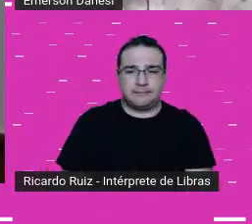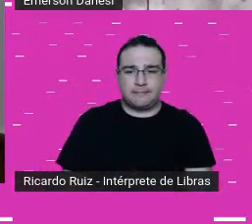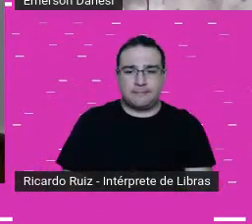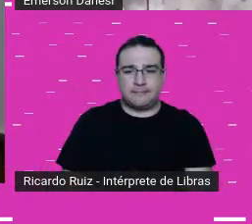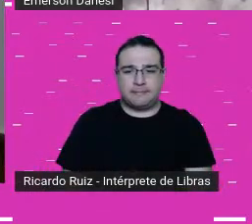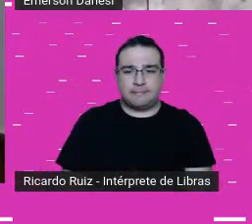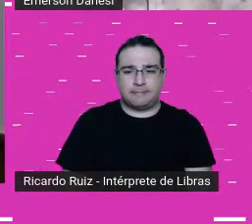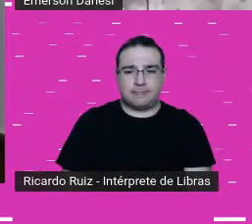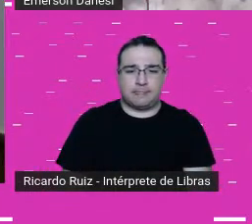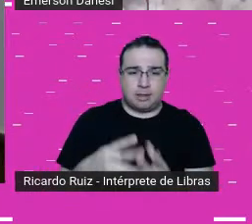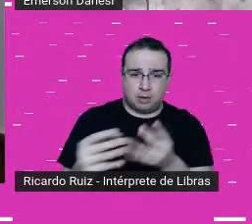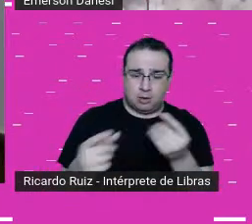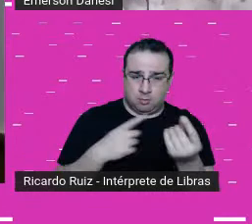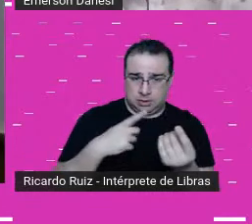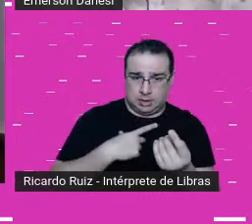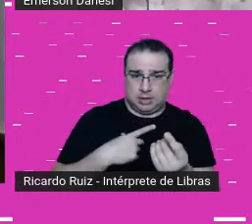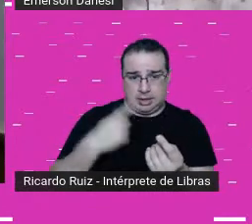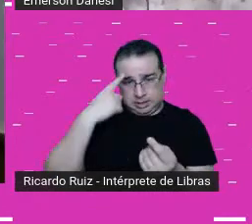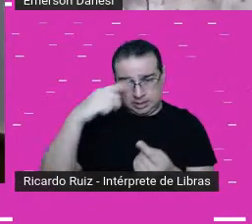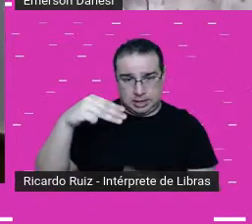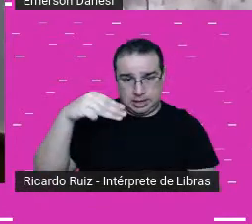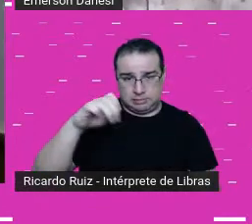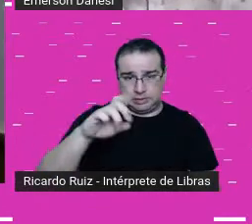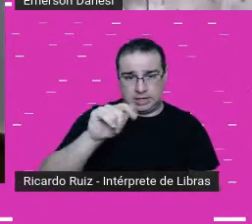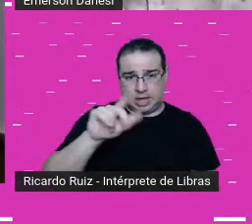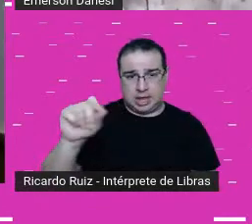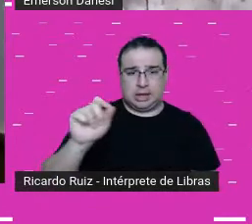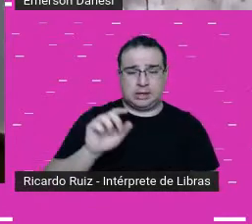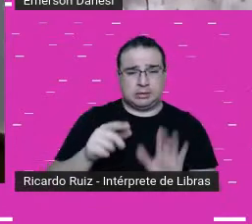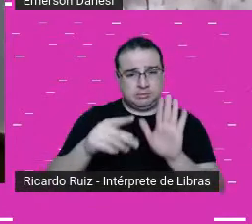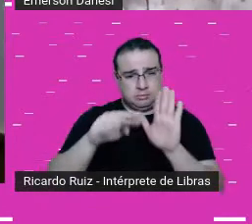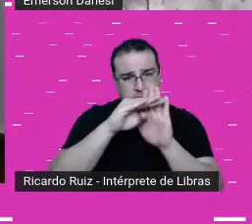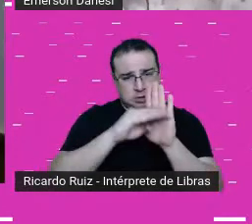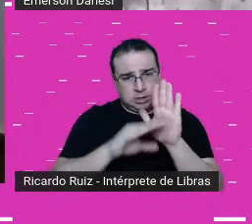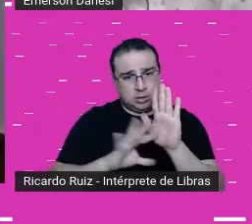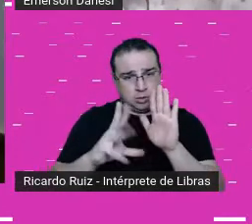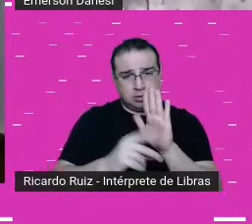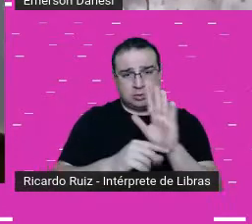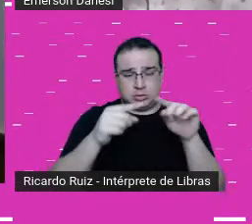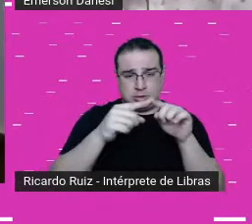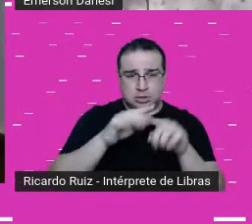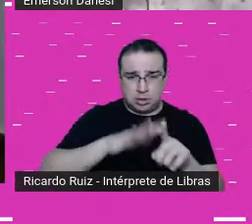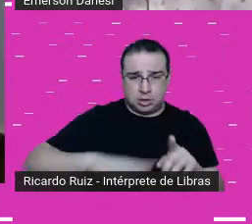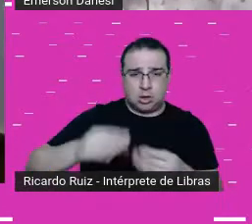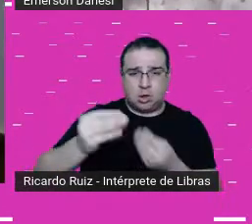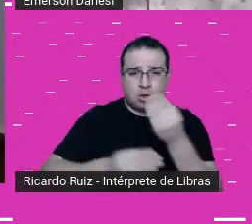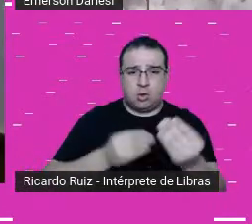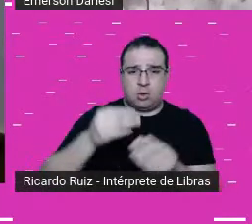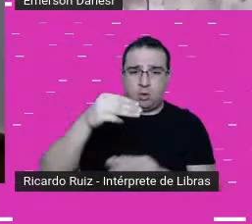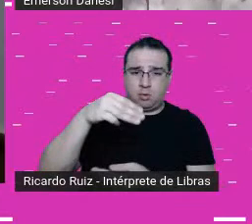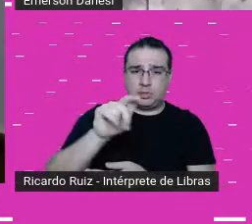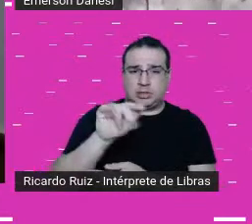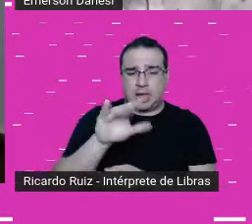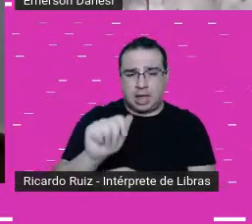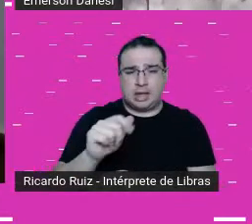ideia toda da Medeia, que estava pautada na questão ambiental, de como a Medeia